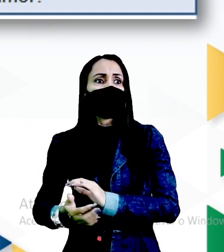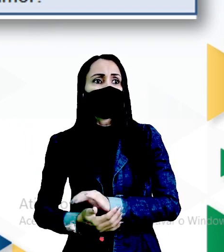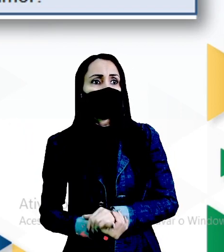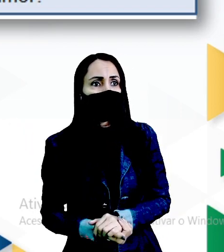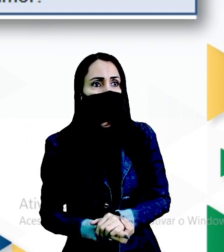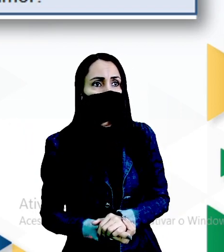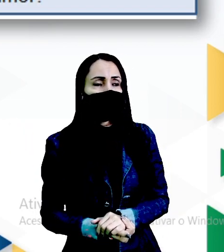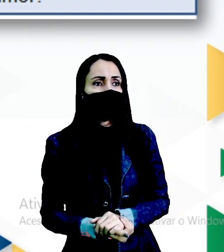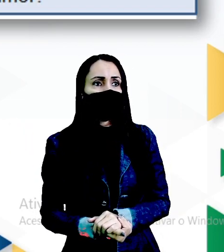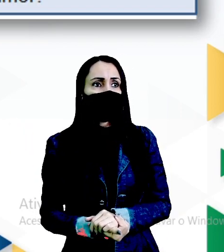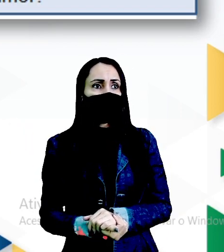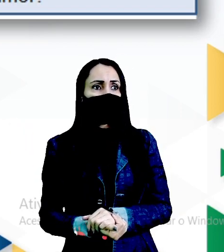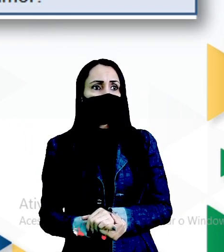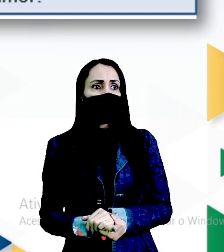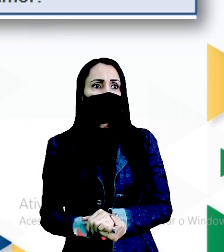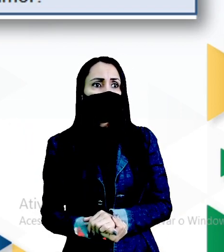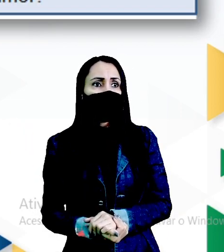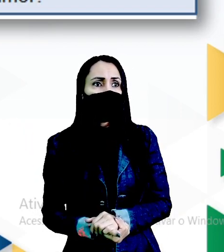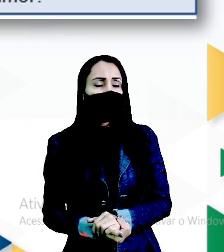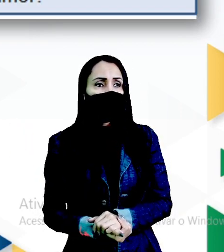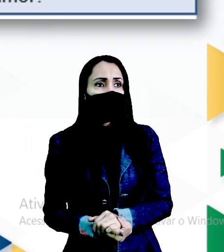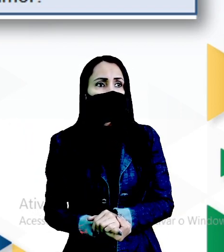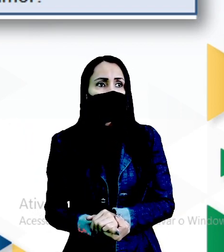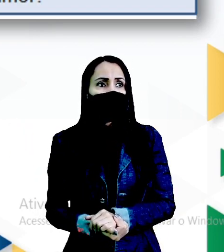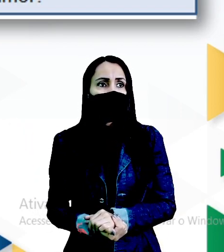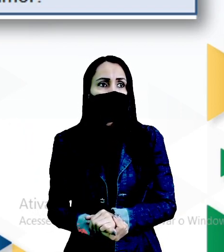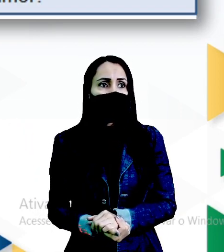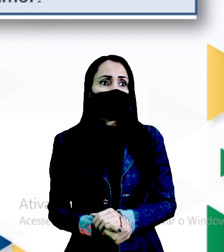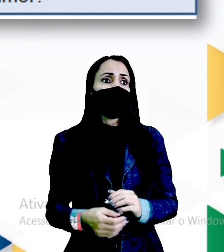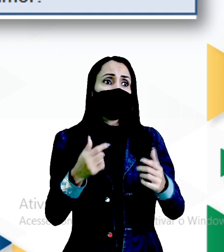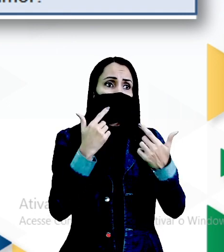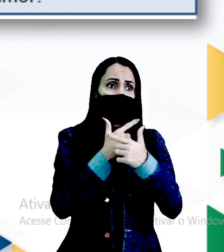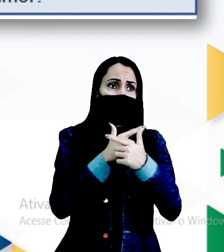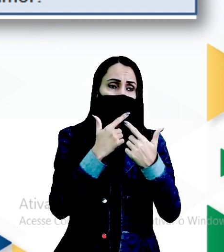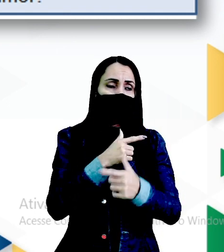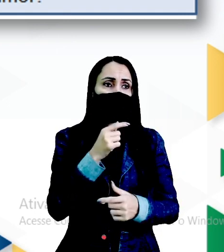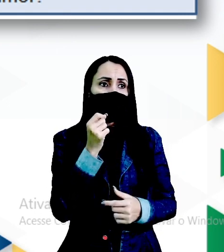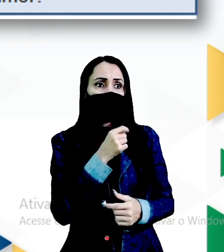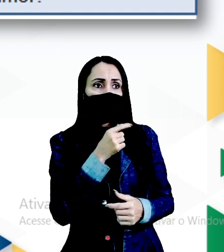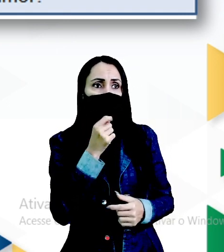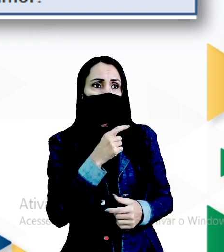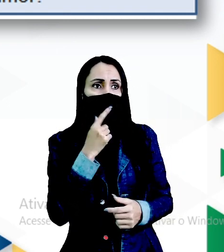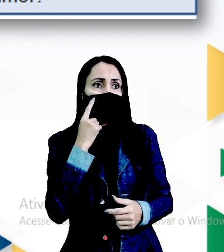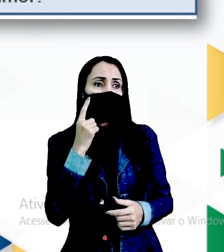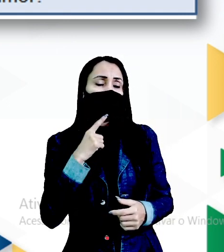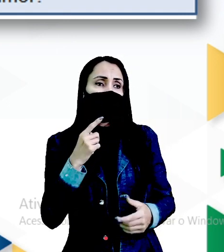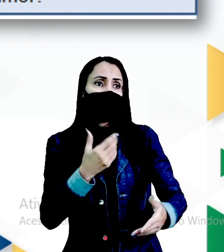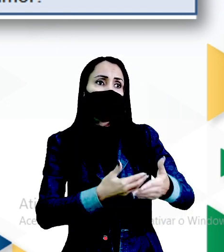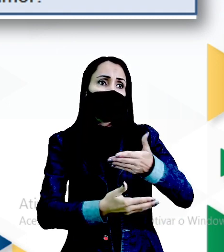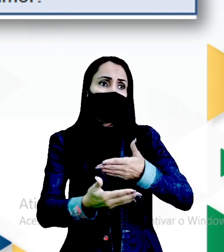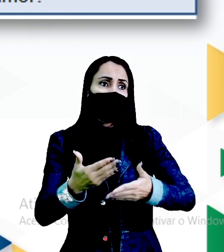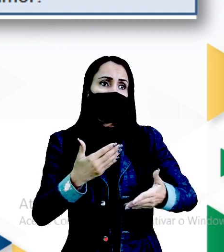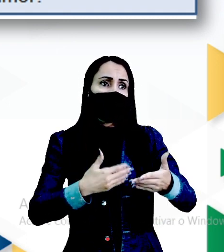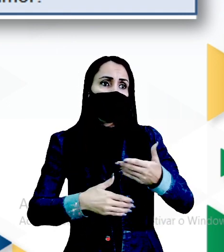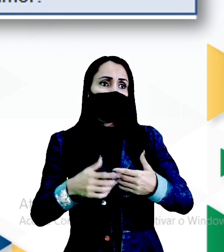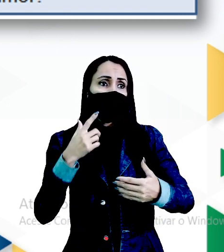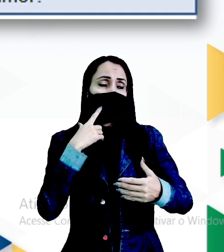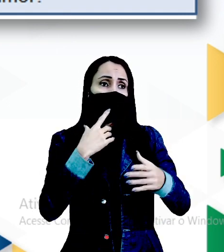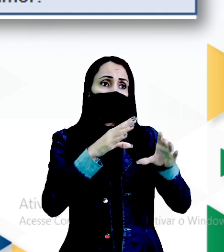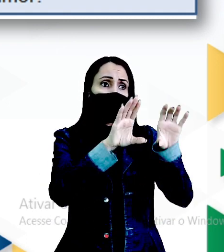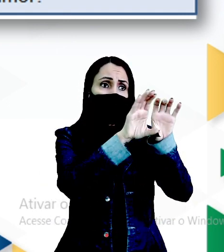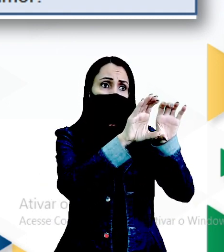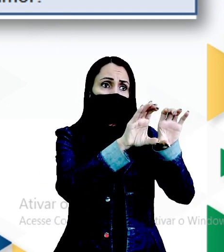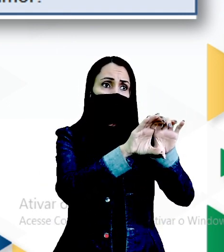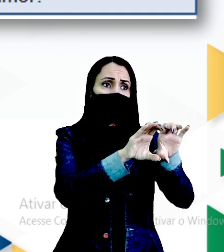de palavras. Concordo, certíssimo. A graça de uma piada pode estar relacionada tanto com a estrutura da